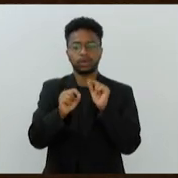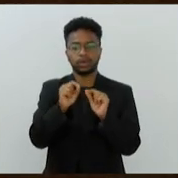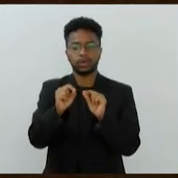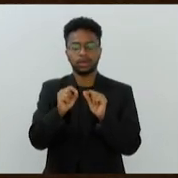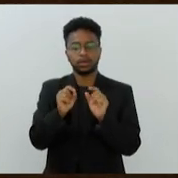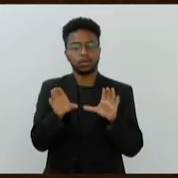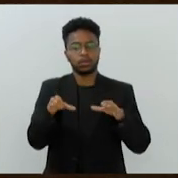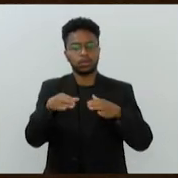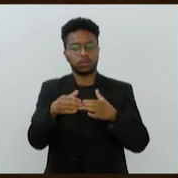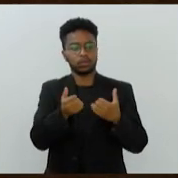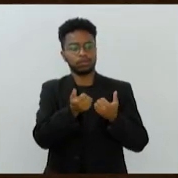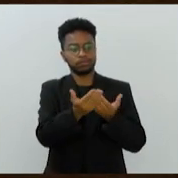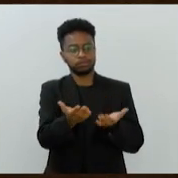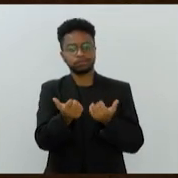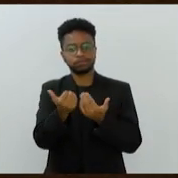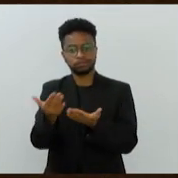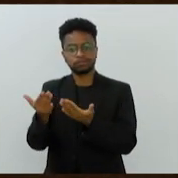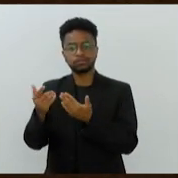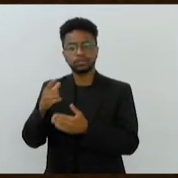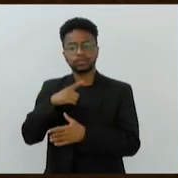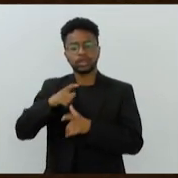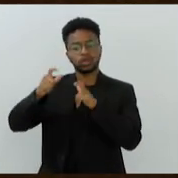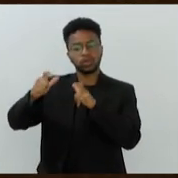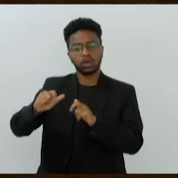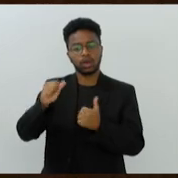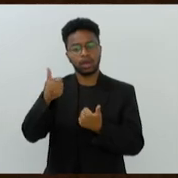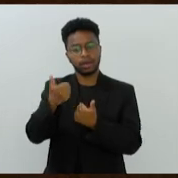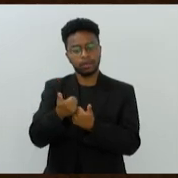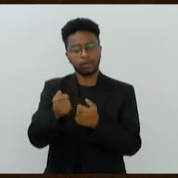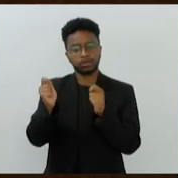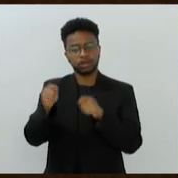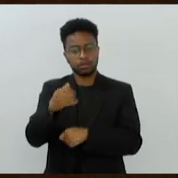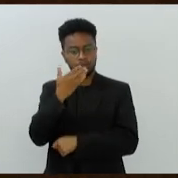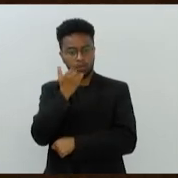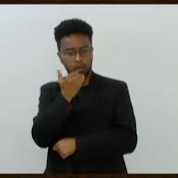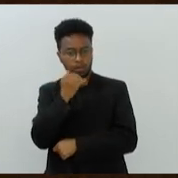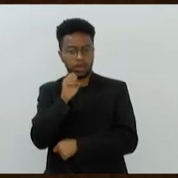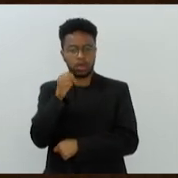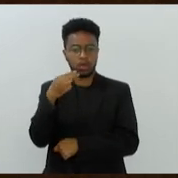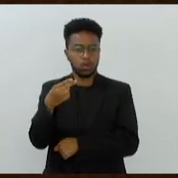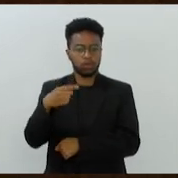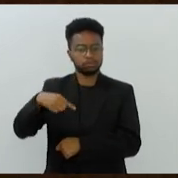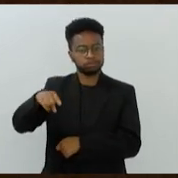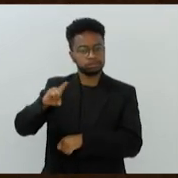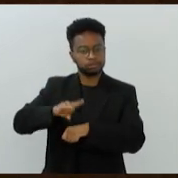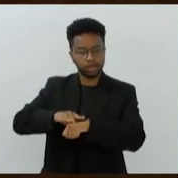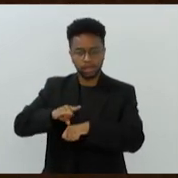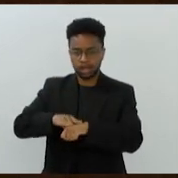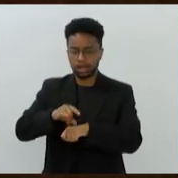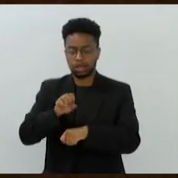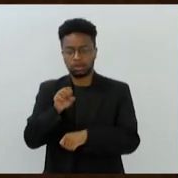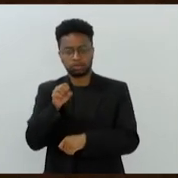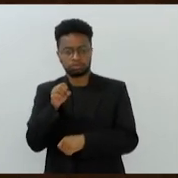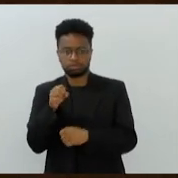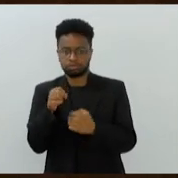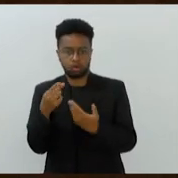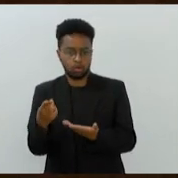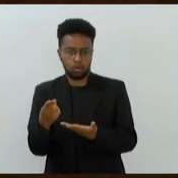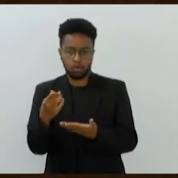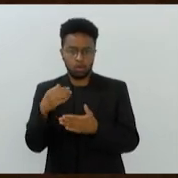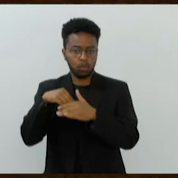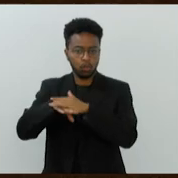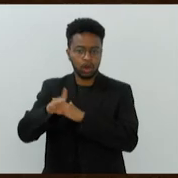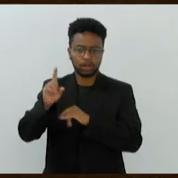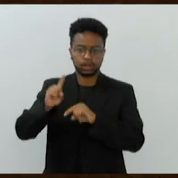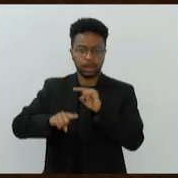entregadores possam ter pontos de apoio para fazer suas refeições, suas necessidades fisiológicas, também para guardar